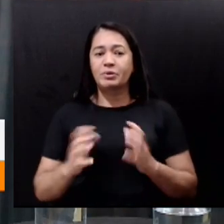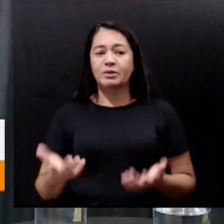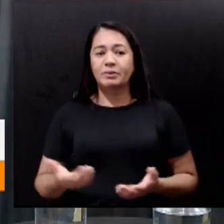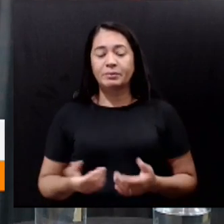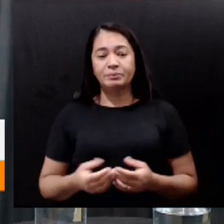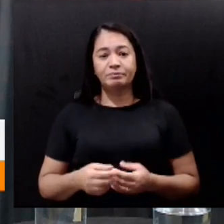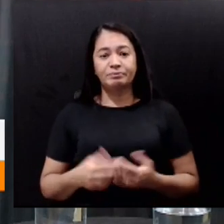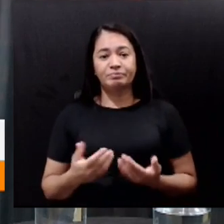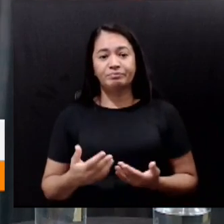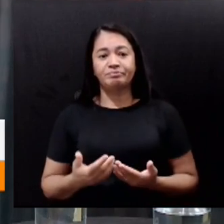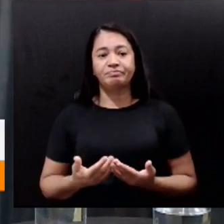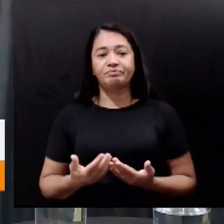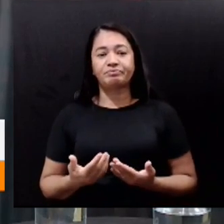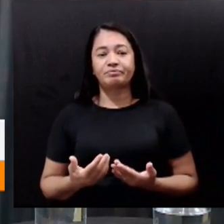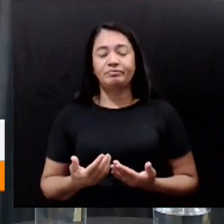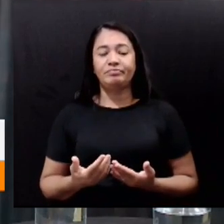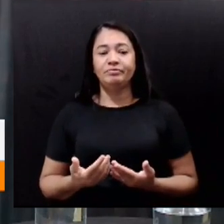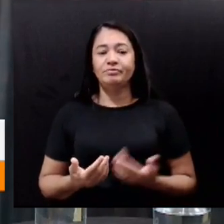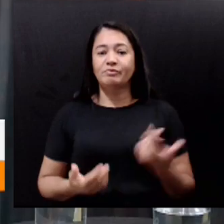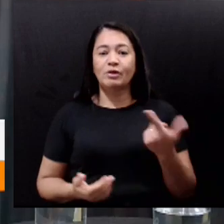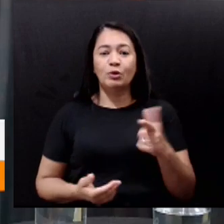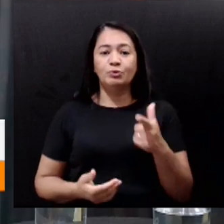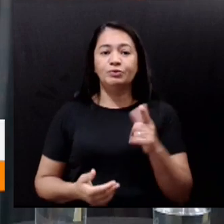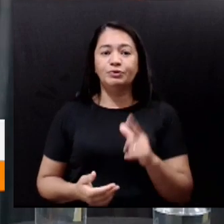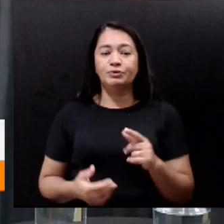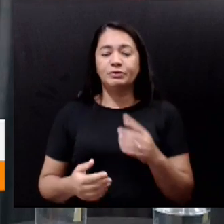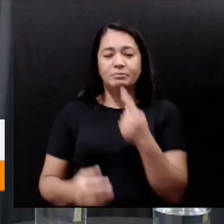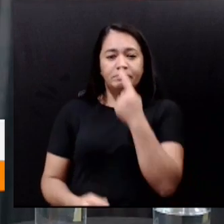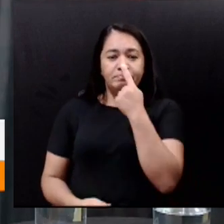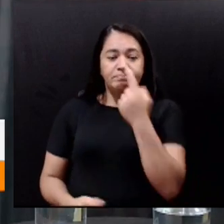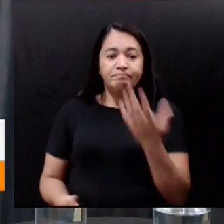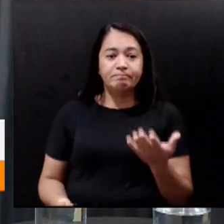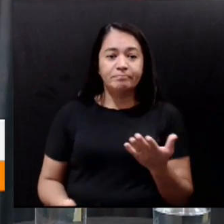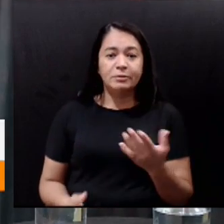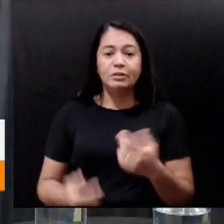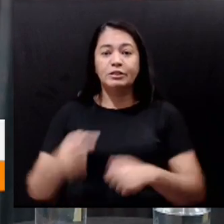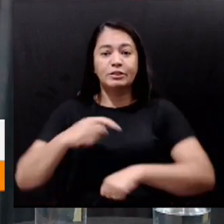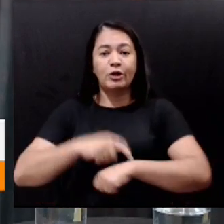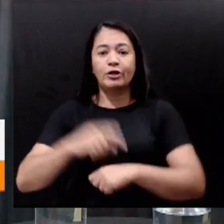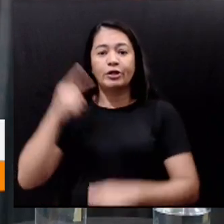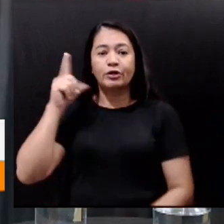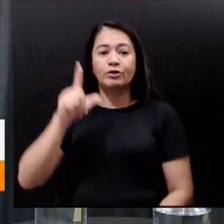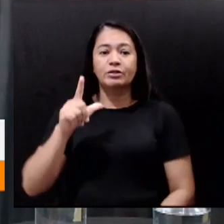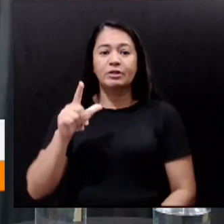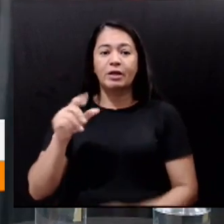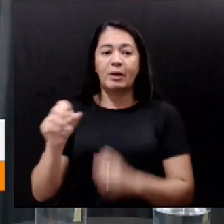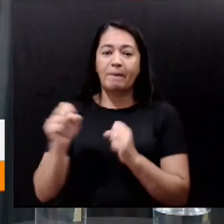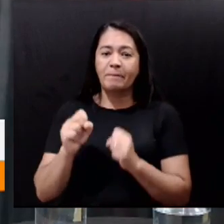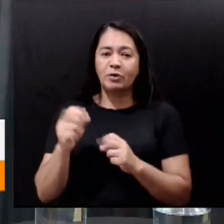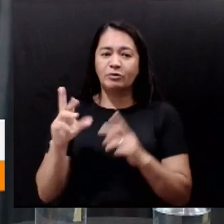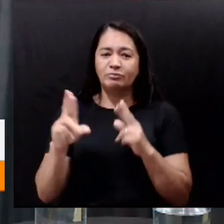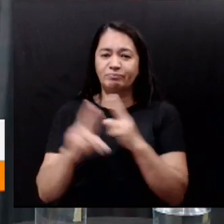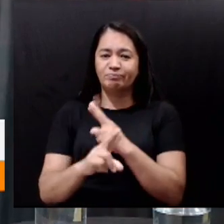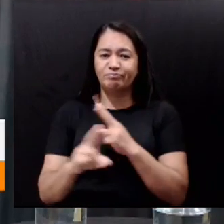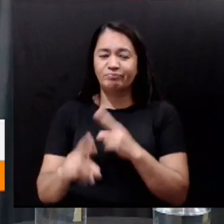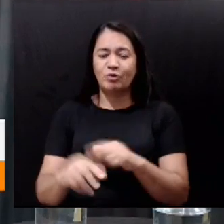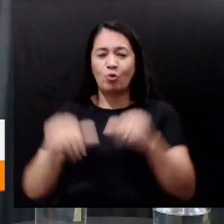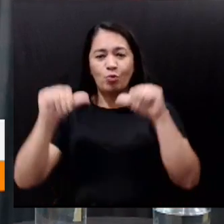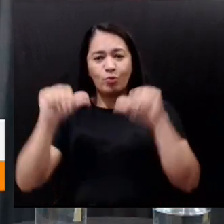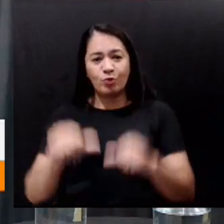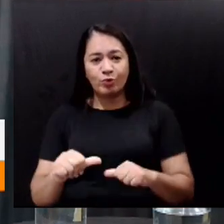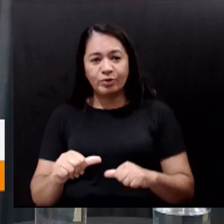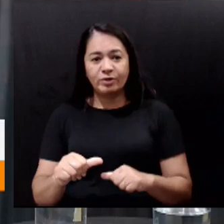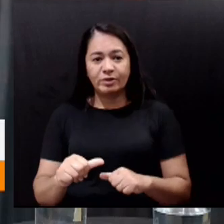ter uma proximidade, quando a gente tem, pode ser desenvolvida uma relação que não é legal. Então, certamente para a convivência, a